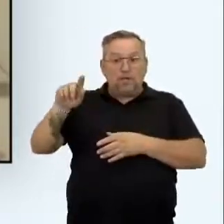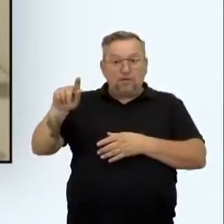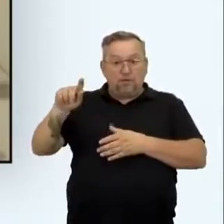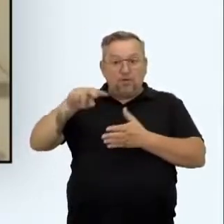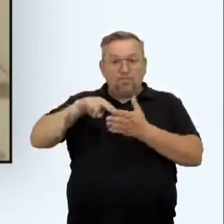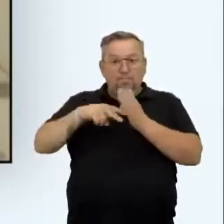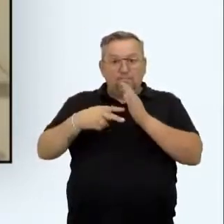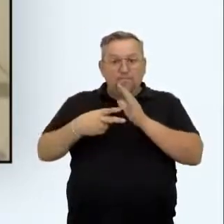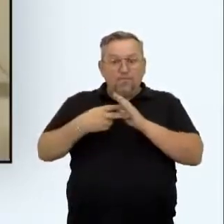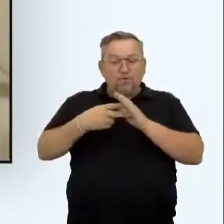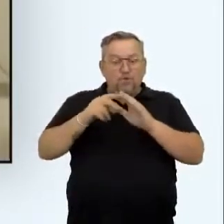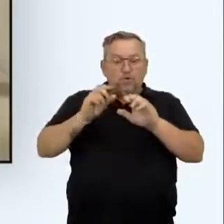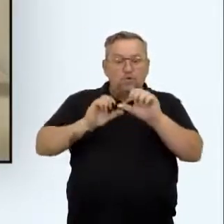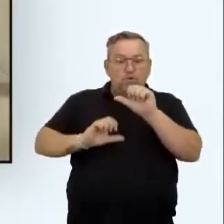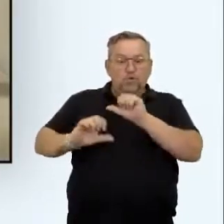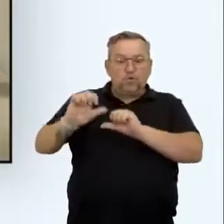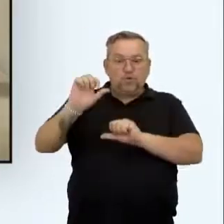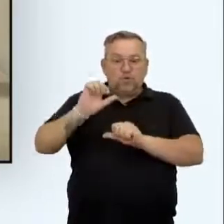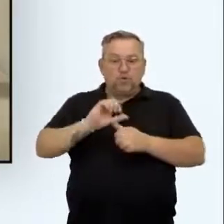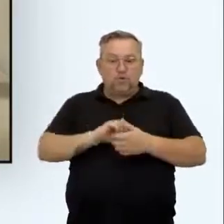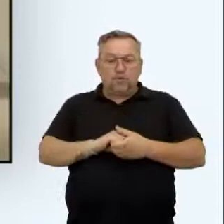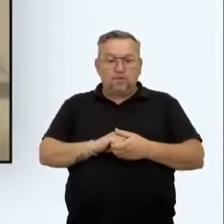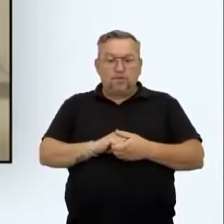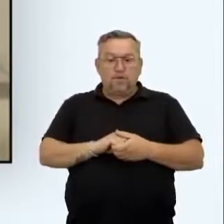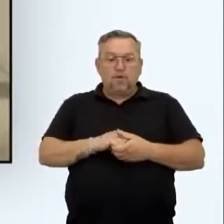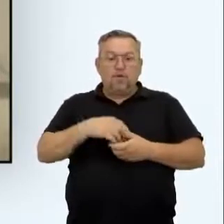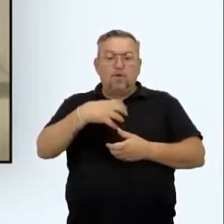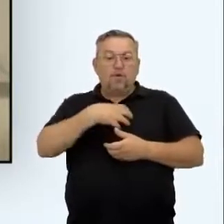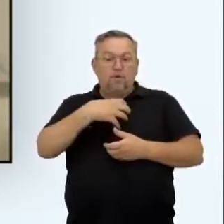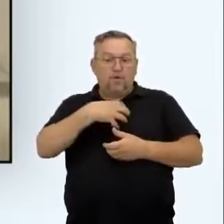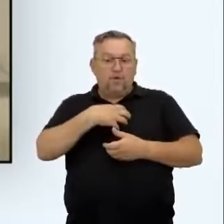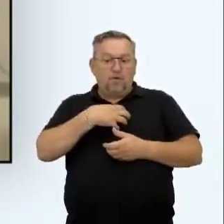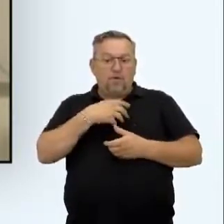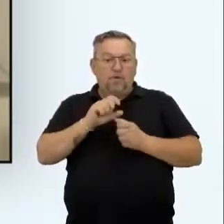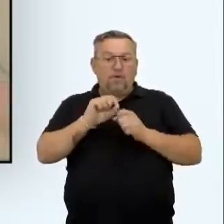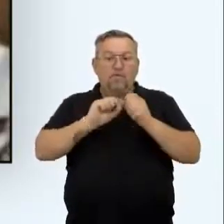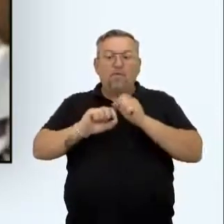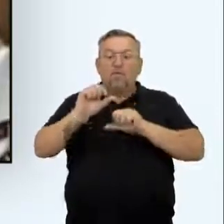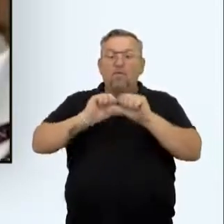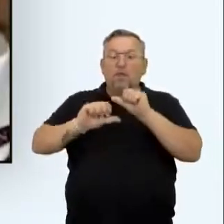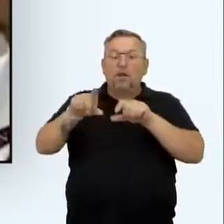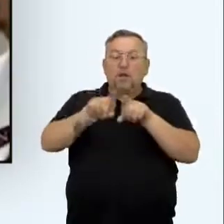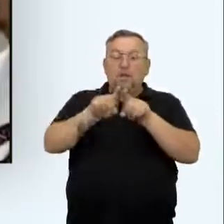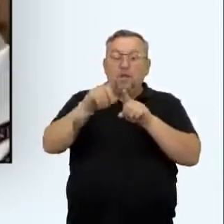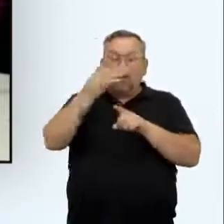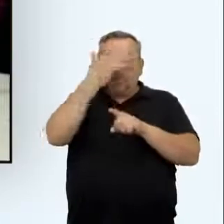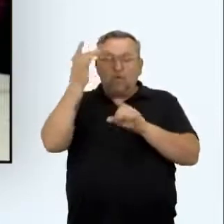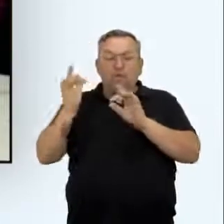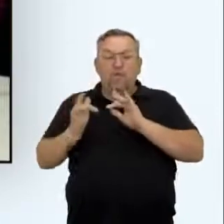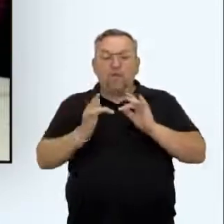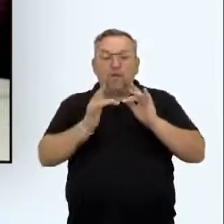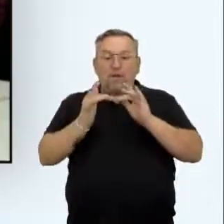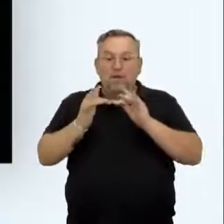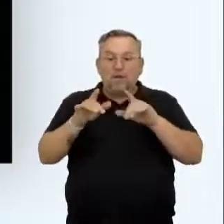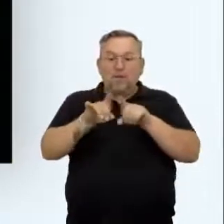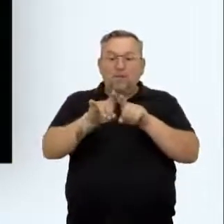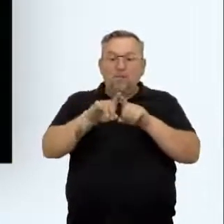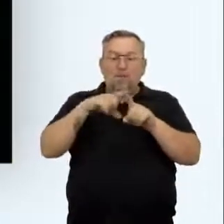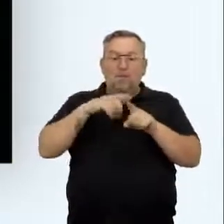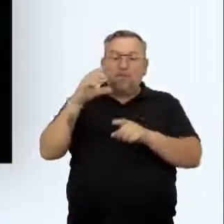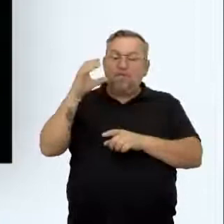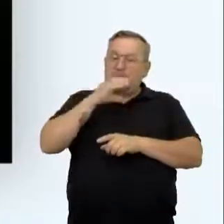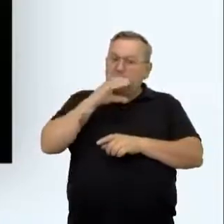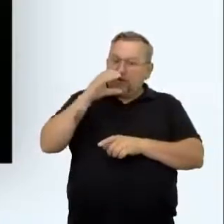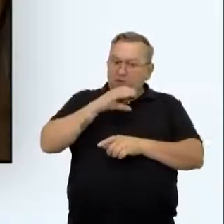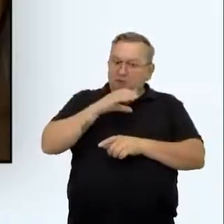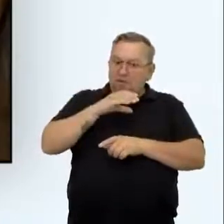de transformação. Vai mudar a maneira de produzir, vai mudar a maneira das pessoas se relacionarem. Não é apenas uma velocidade mais